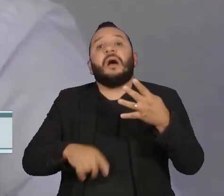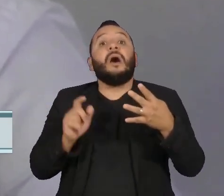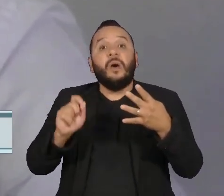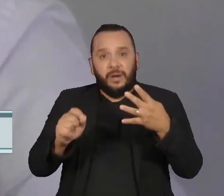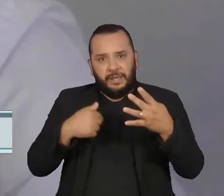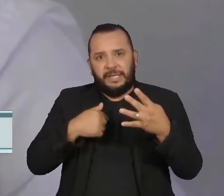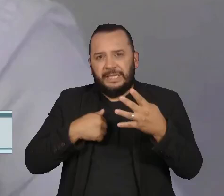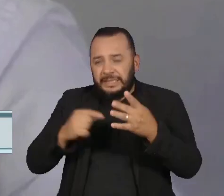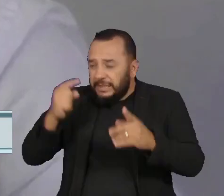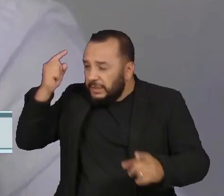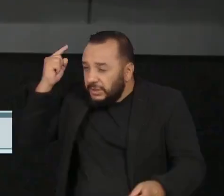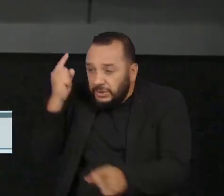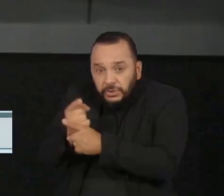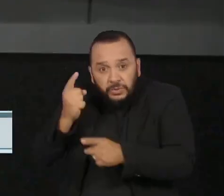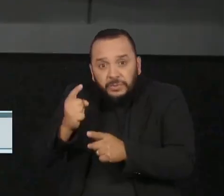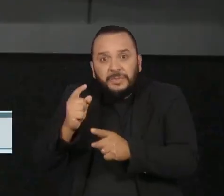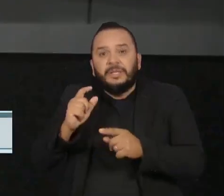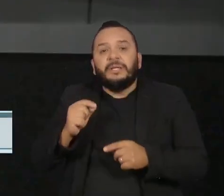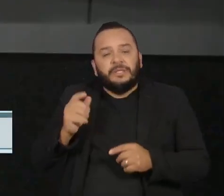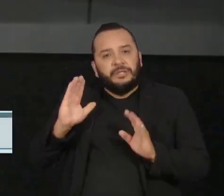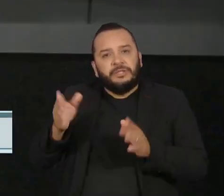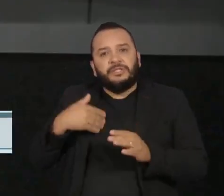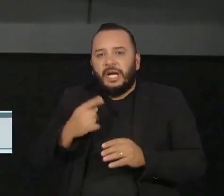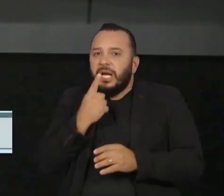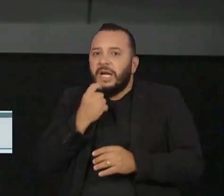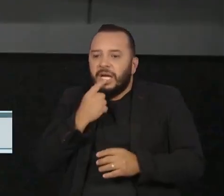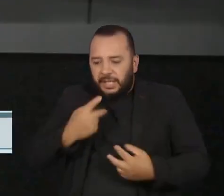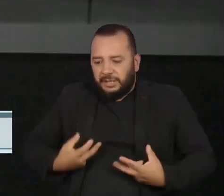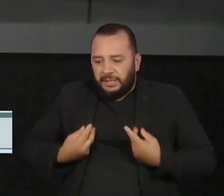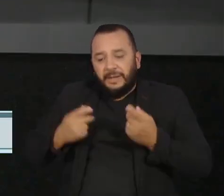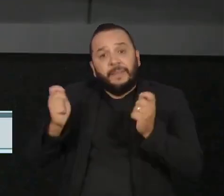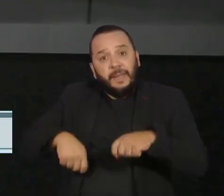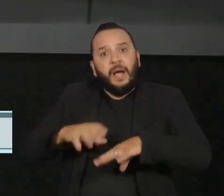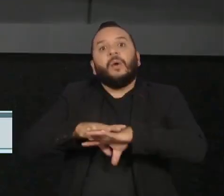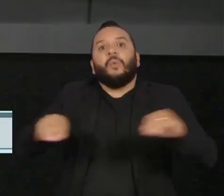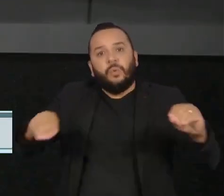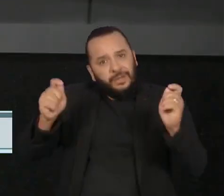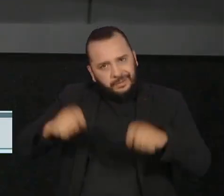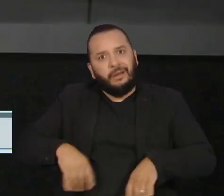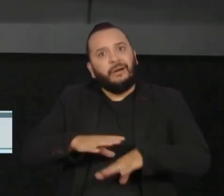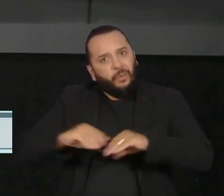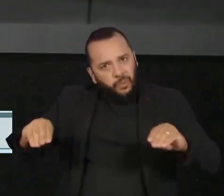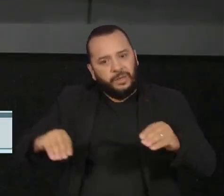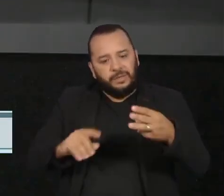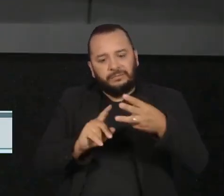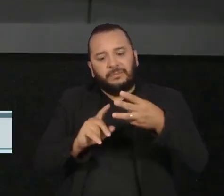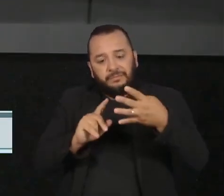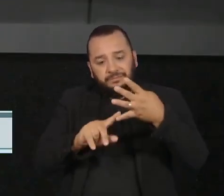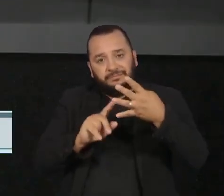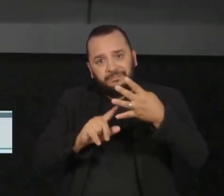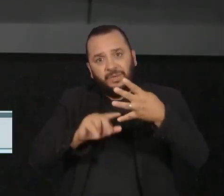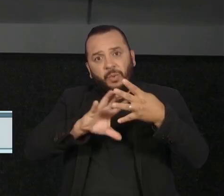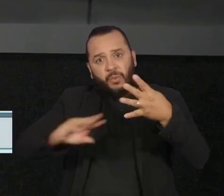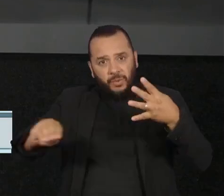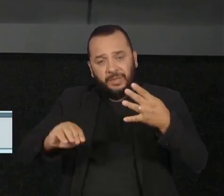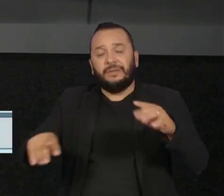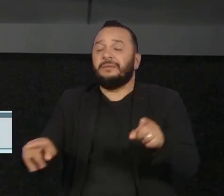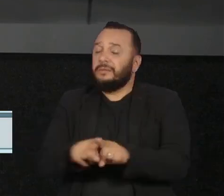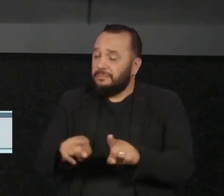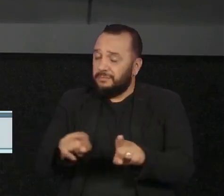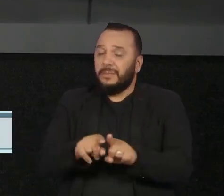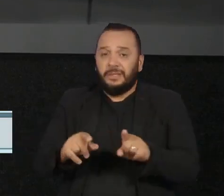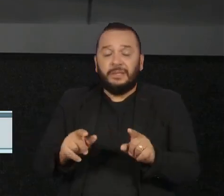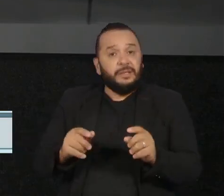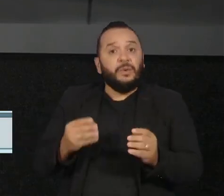sobre o diagnóstico precoce, que vai aumentar o potencial de cura, né? E, além disso, de conscientizar a população de que, realmente,